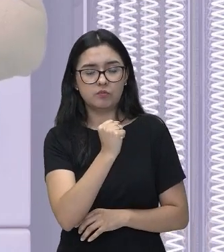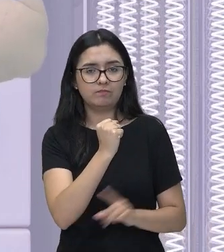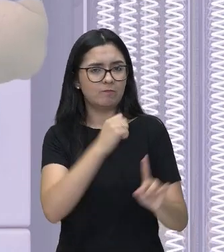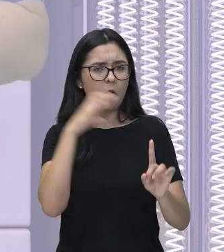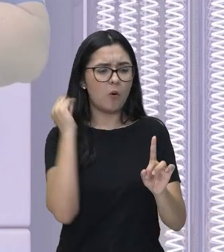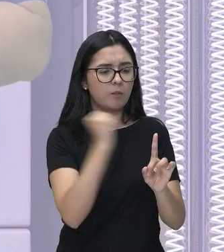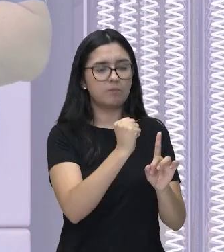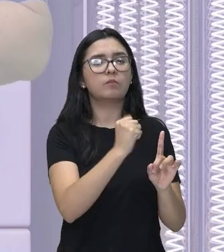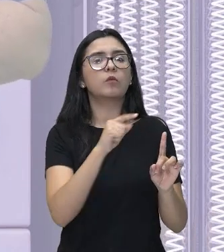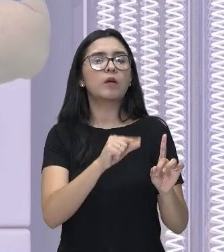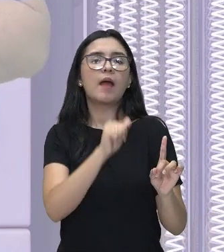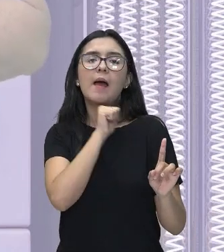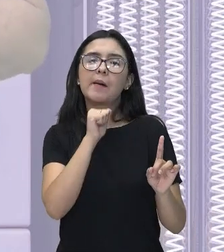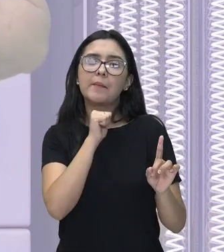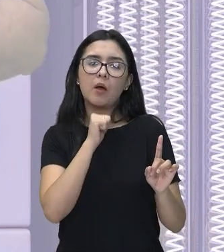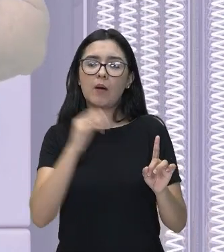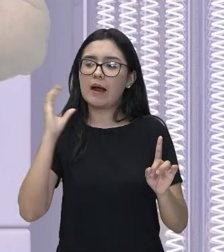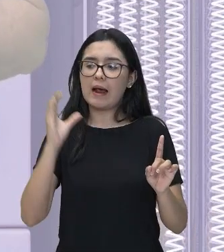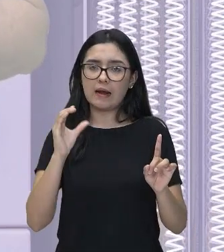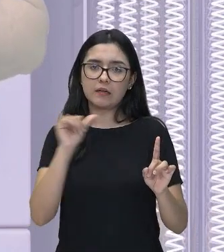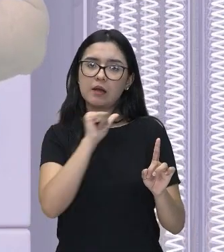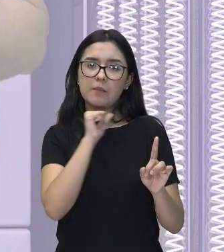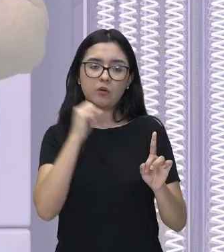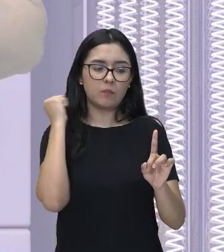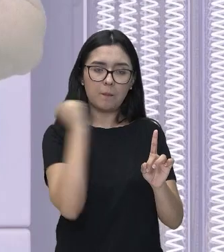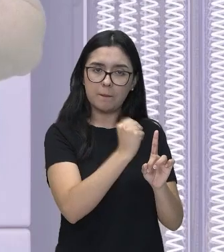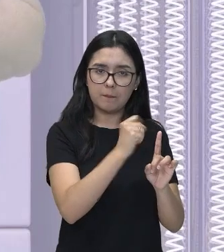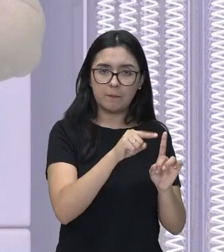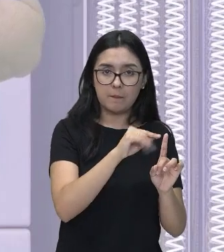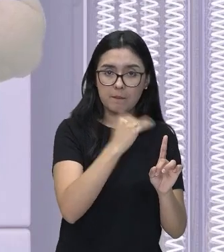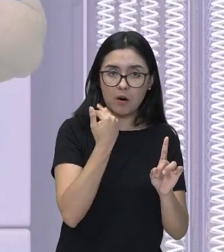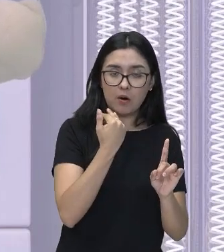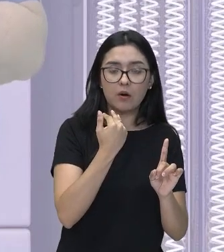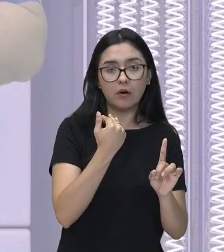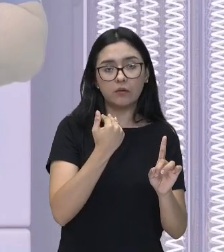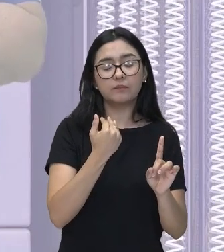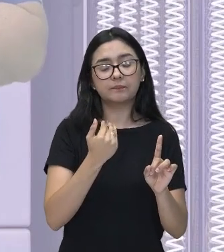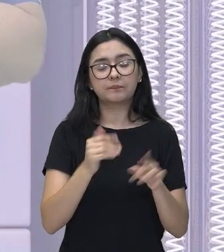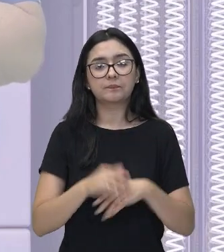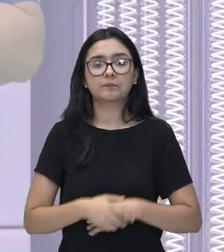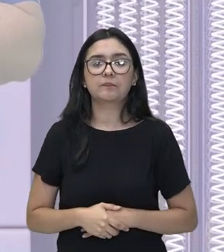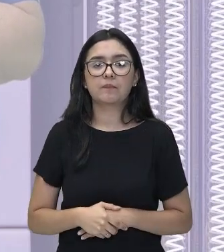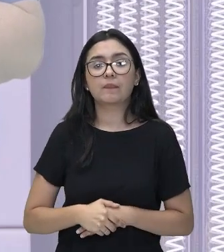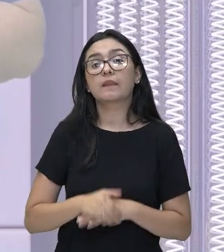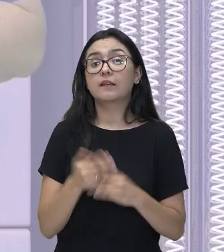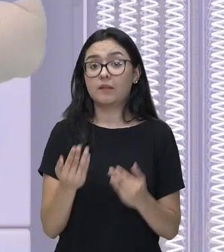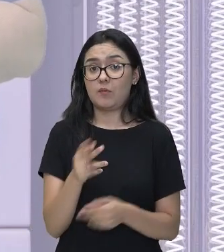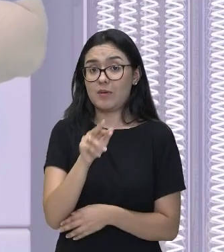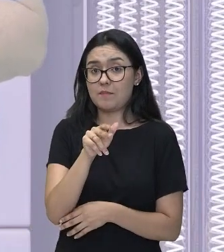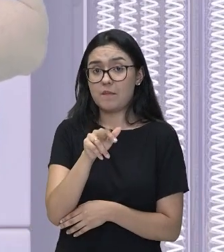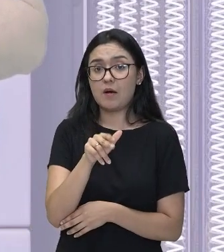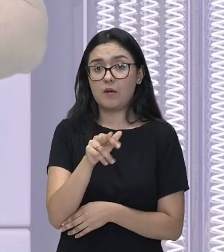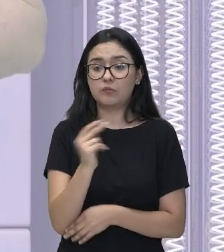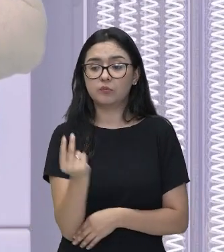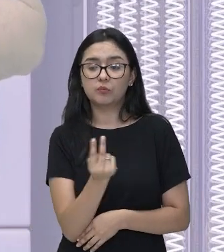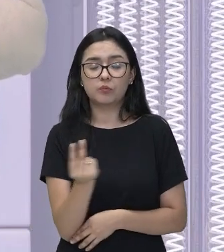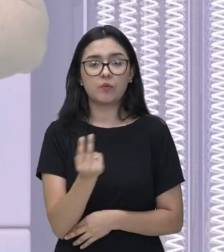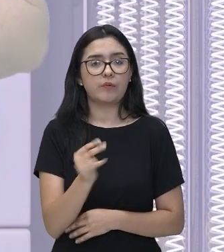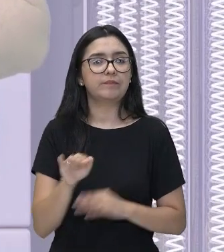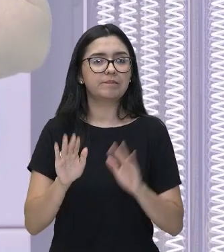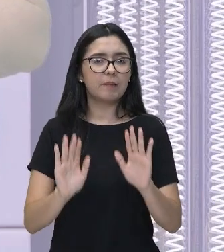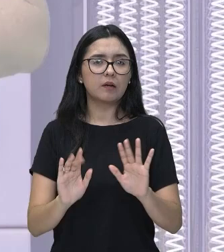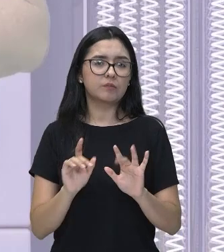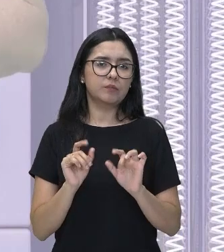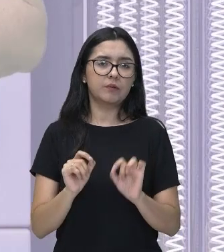primeiro homicídio, o homicídio já é triste em si, mas o primeiro homicídio entre irmãos.